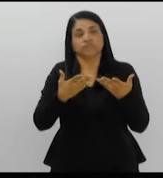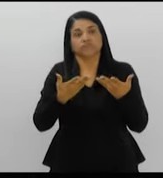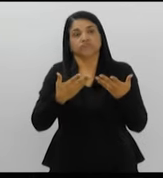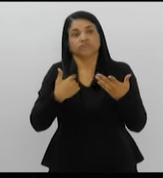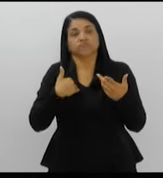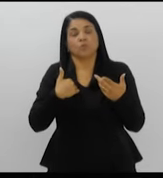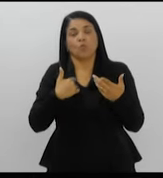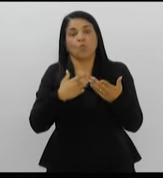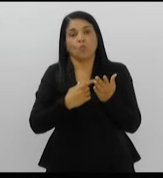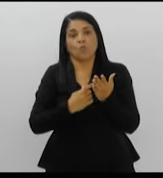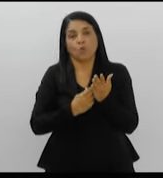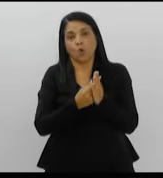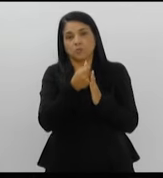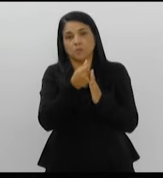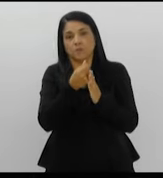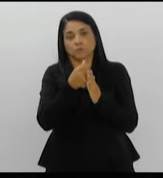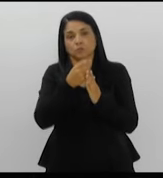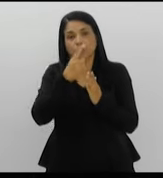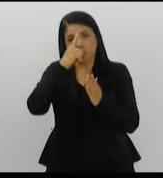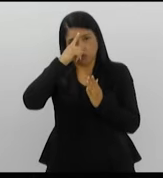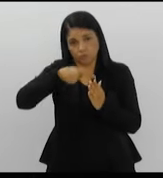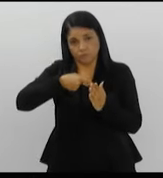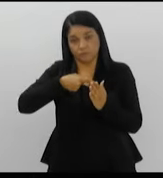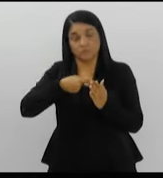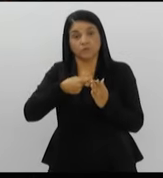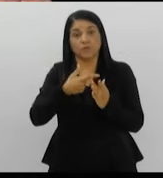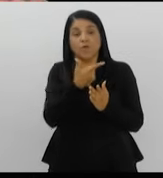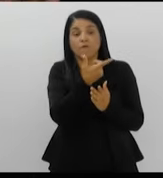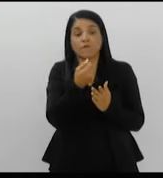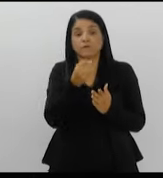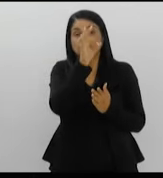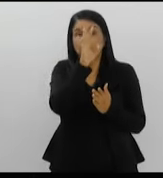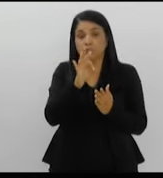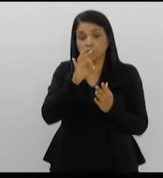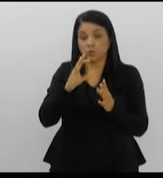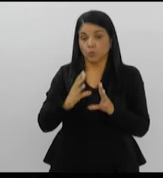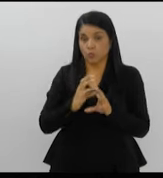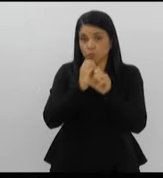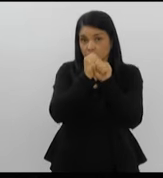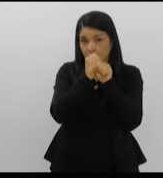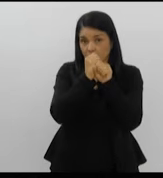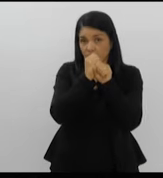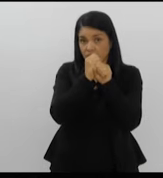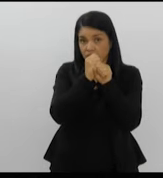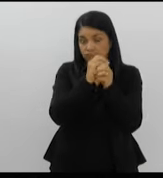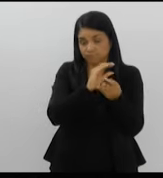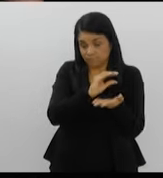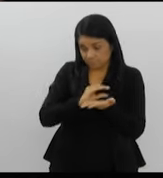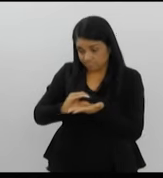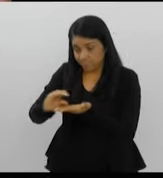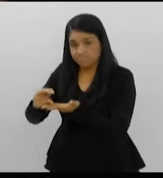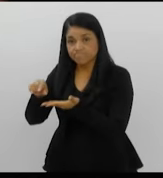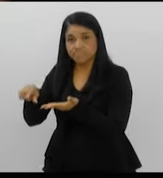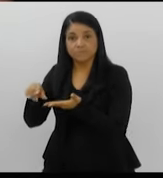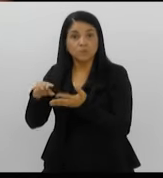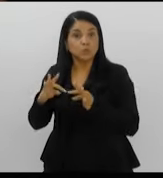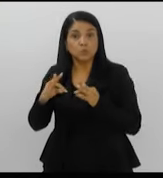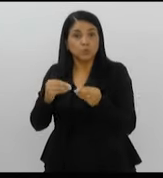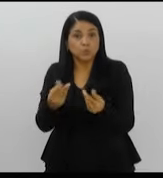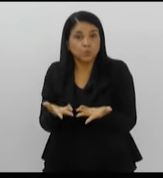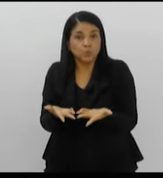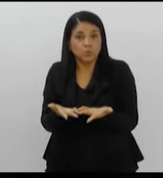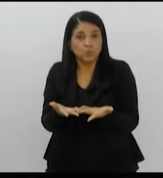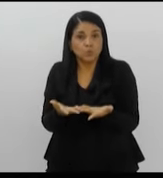você remaneja 20% do global, você remaneja o investimento todo.